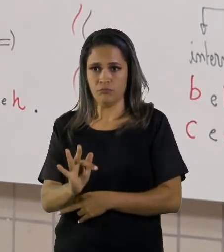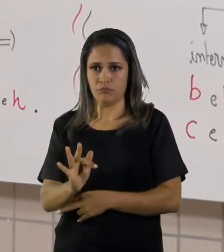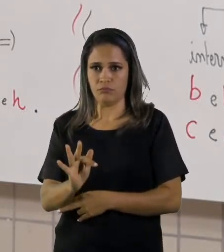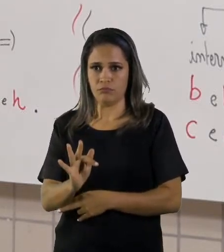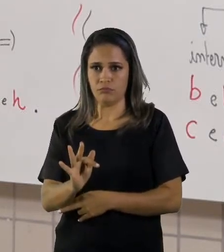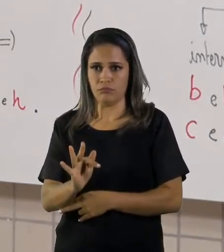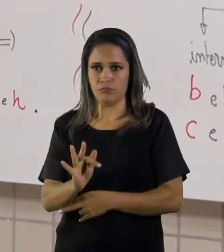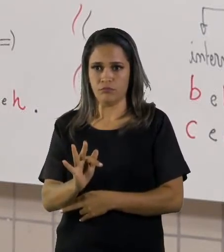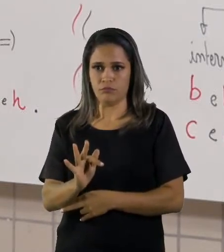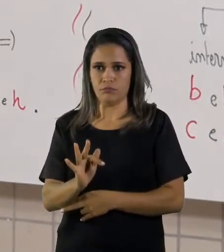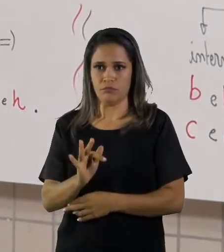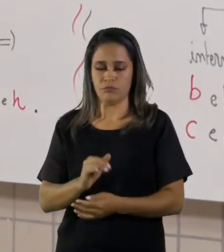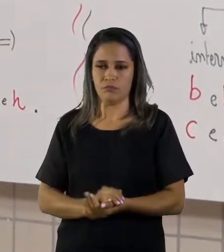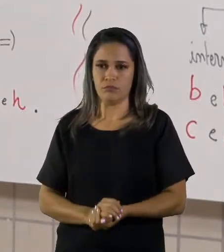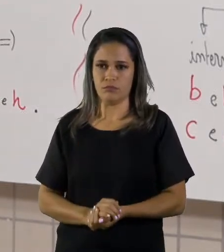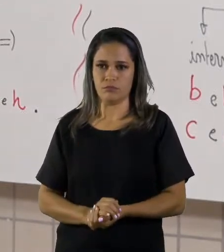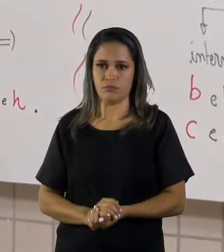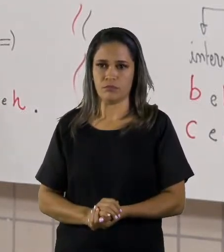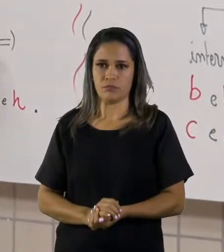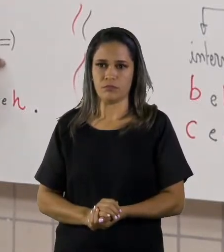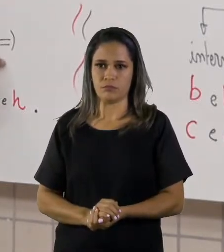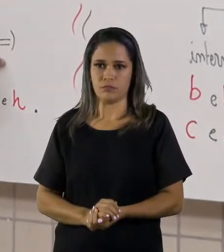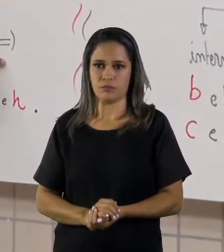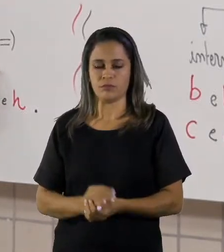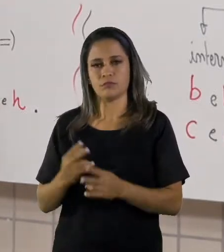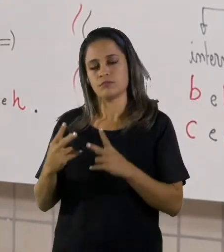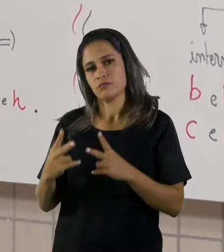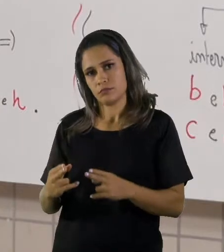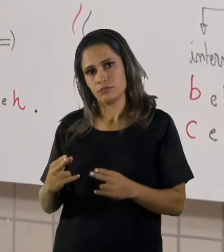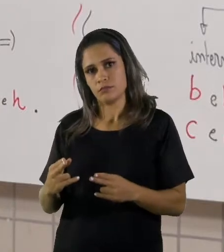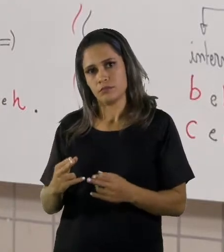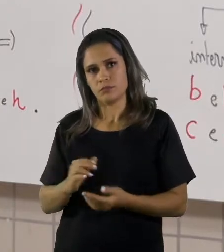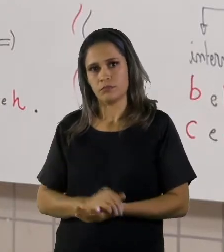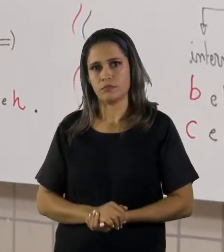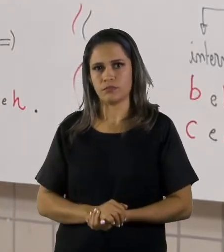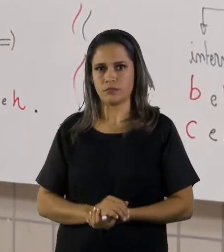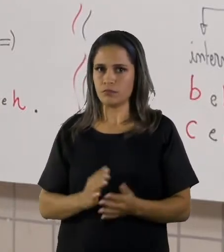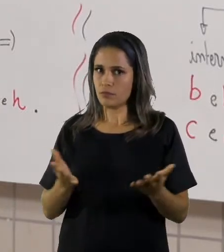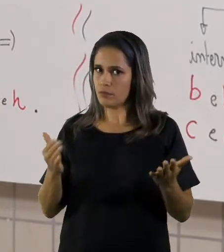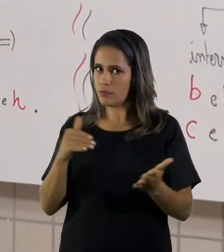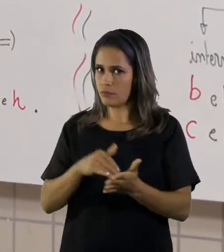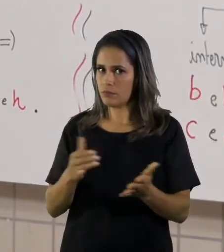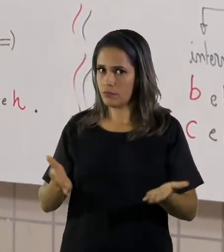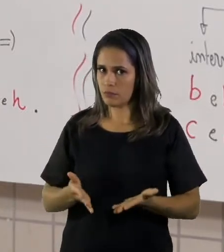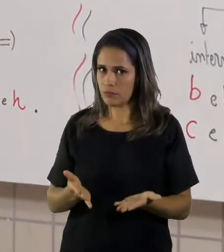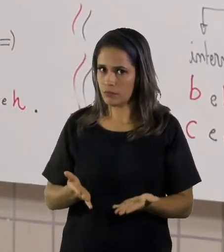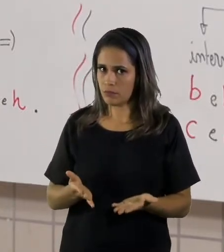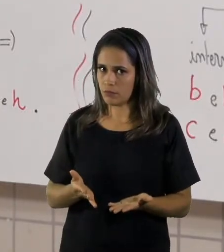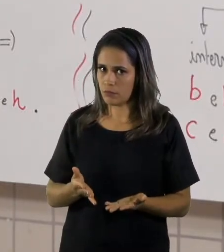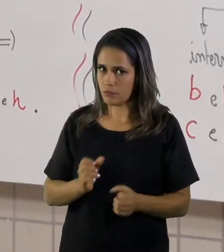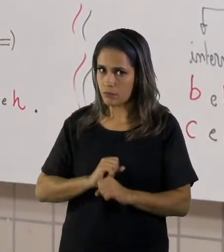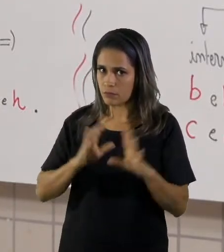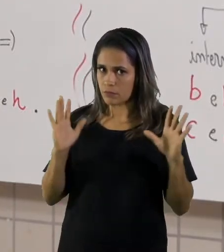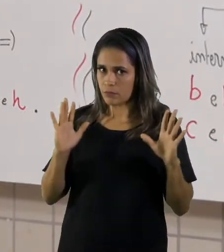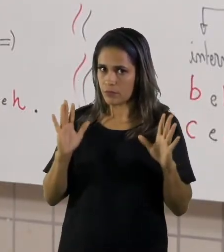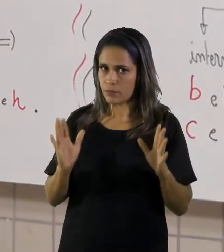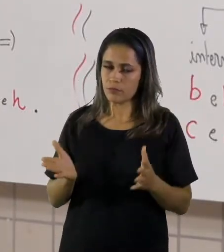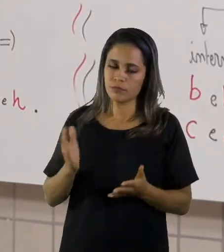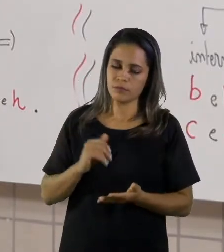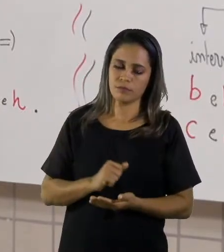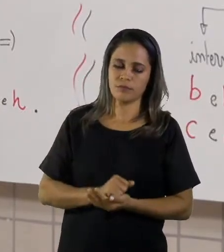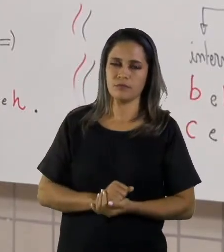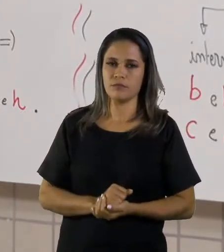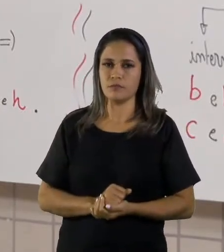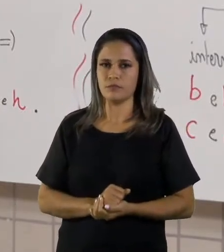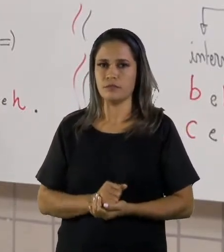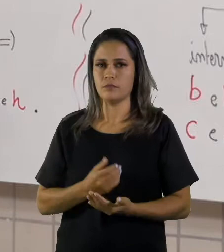a eles uma igualdade. Até aqui tranquilo? Bom, vamos fazer o